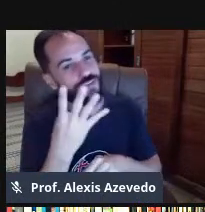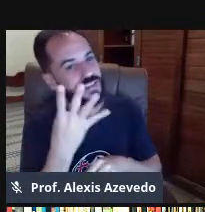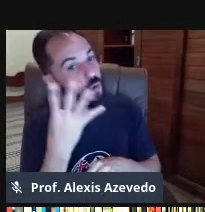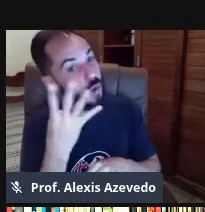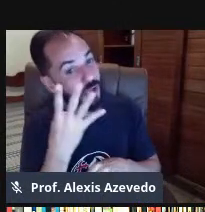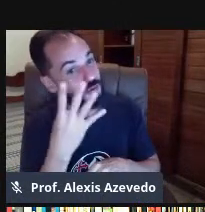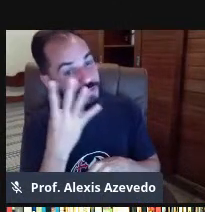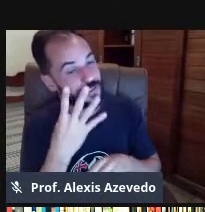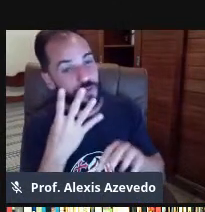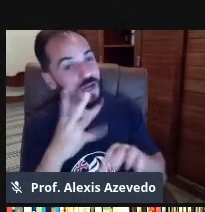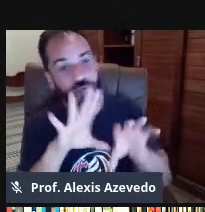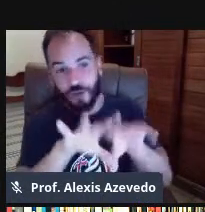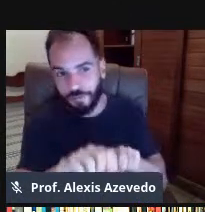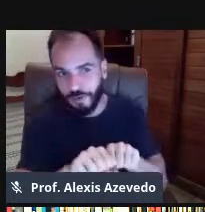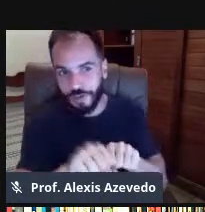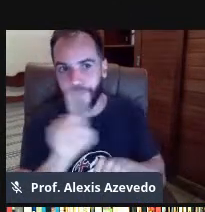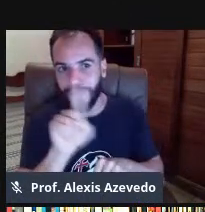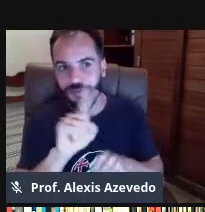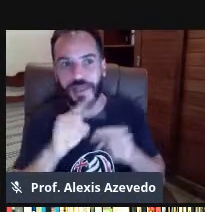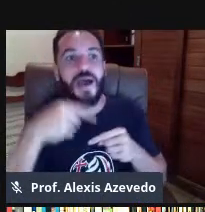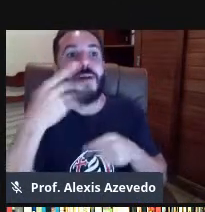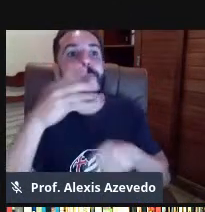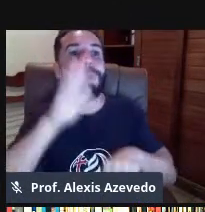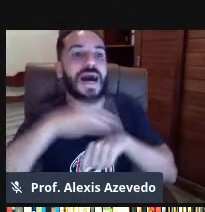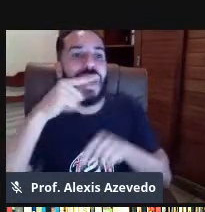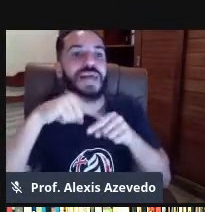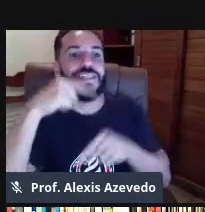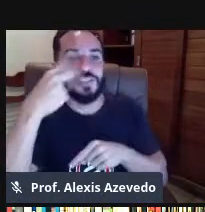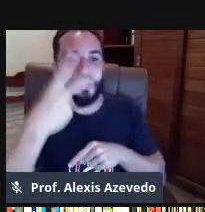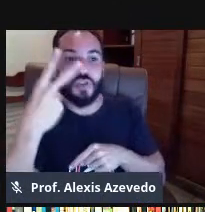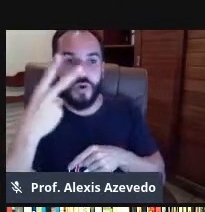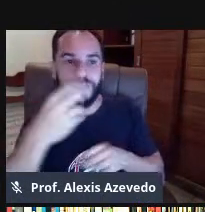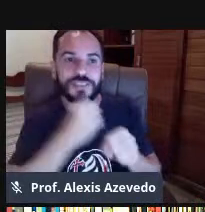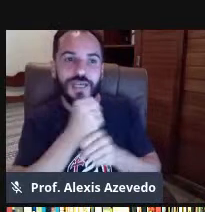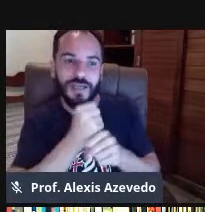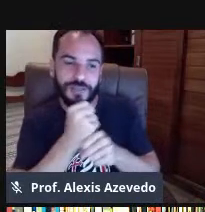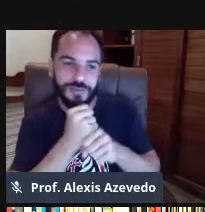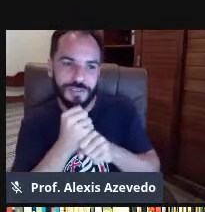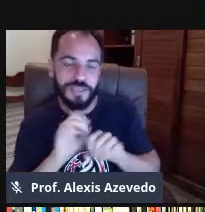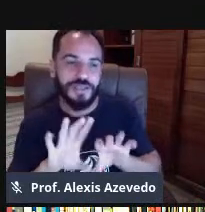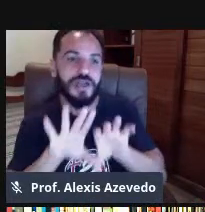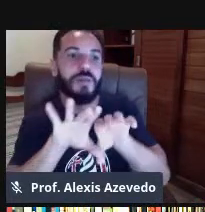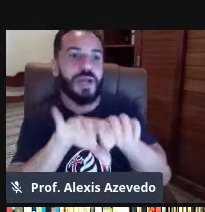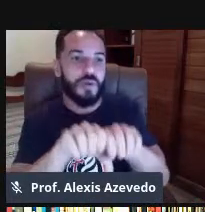para ficar na escola e poder fazer e completar